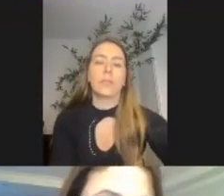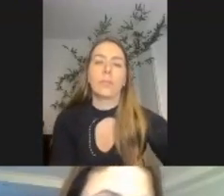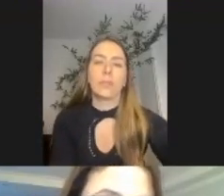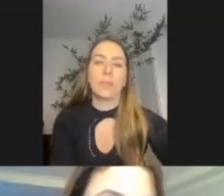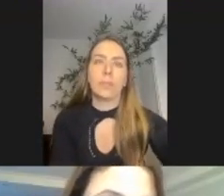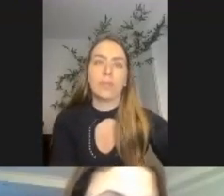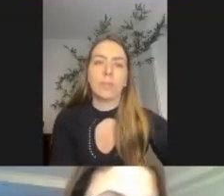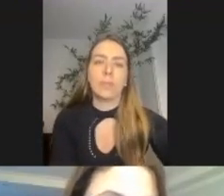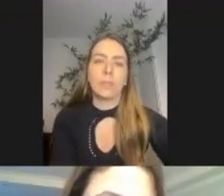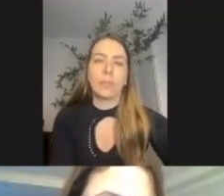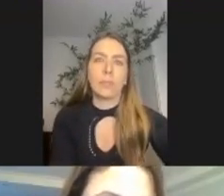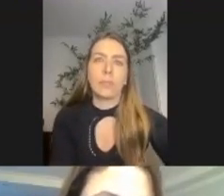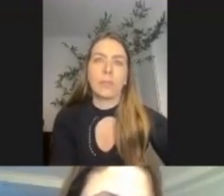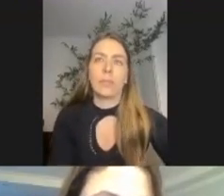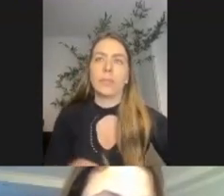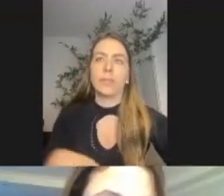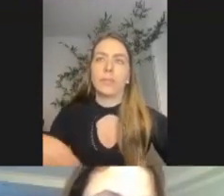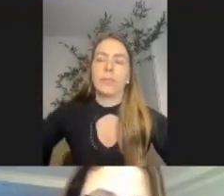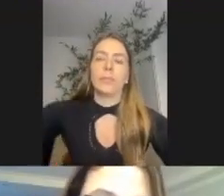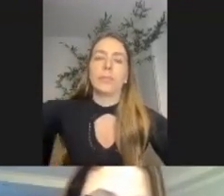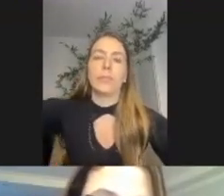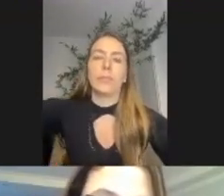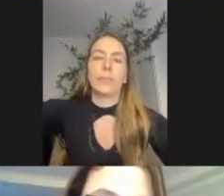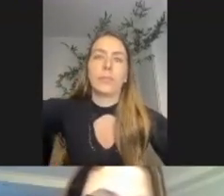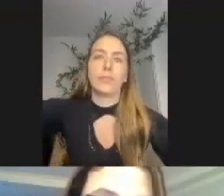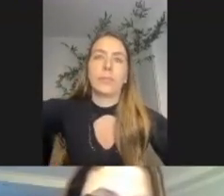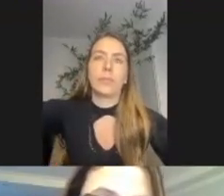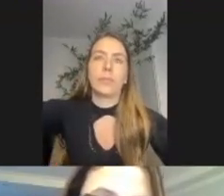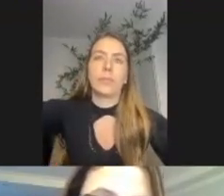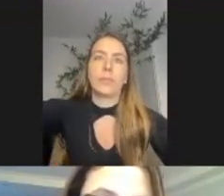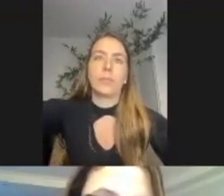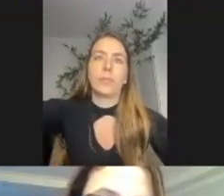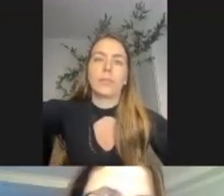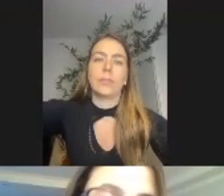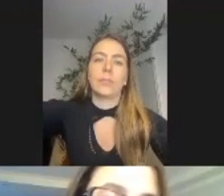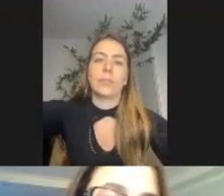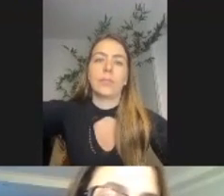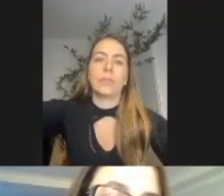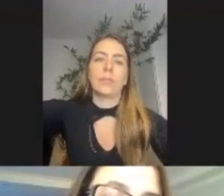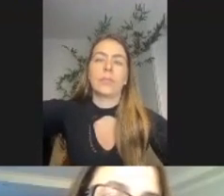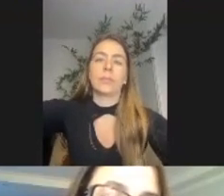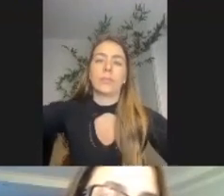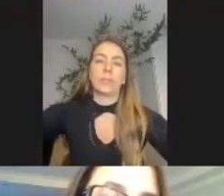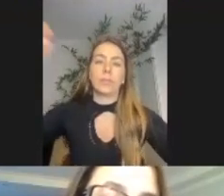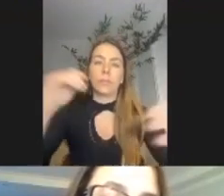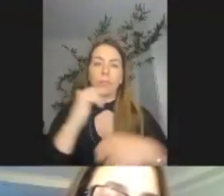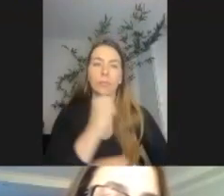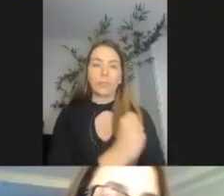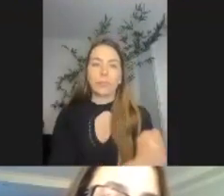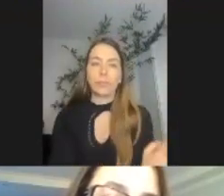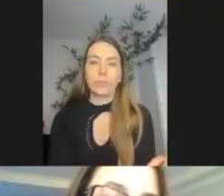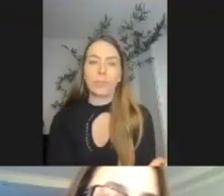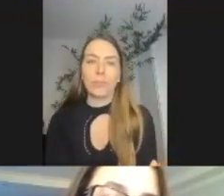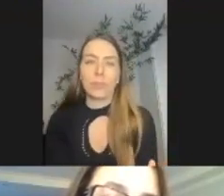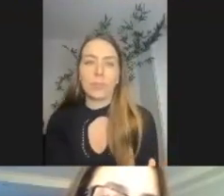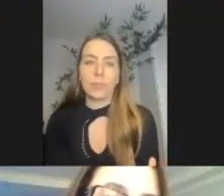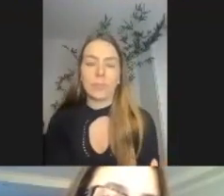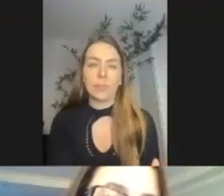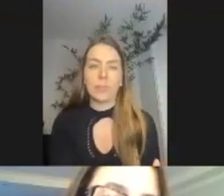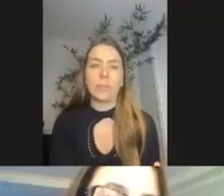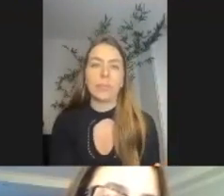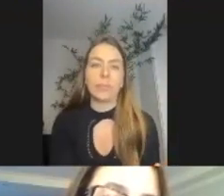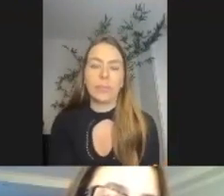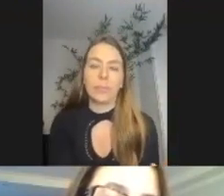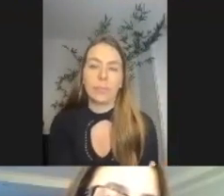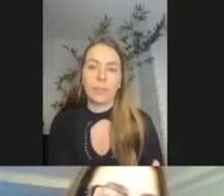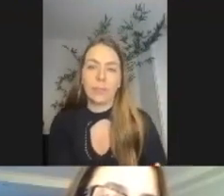sua história de vida. Então, por exemplo, amanhã, não, amanhã não, na quinta-feira eu vou entrevistar uma pessoa que é a Pri, ex-gordinha, ela